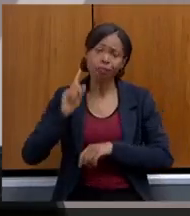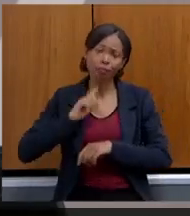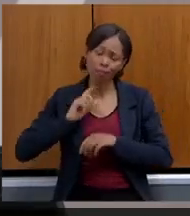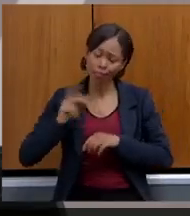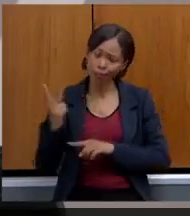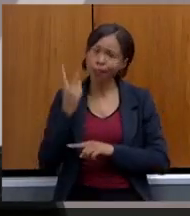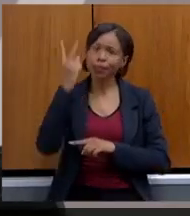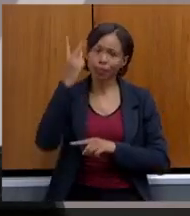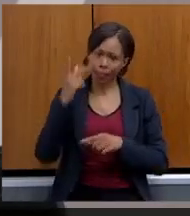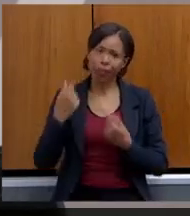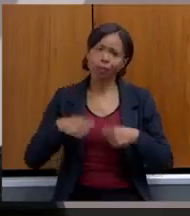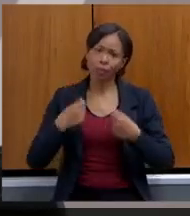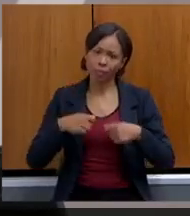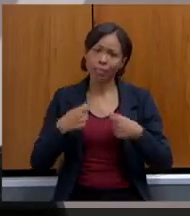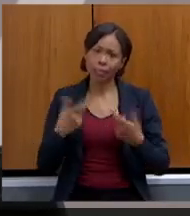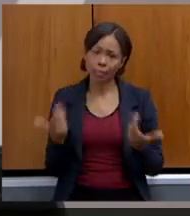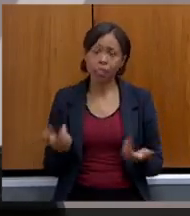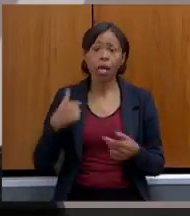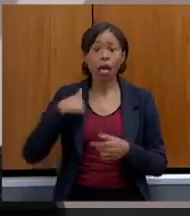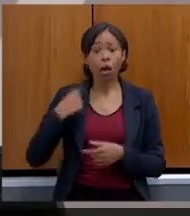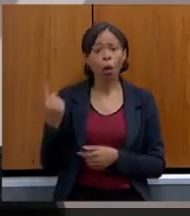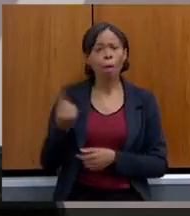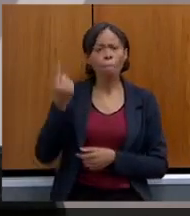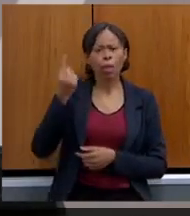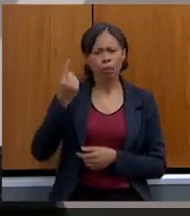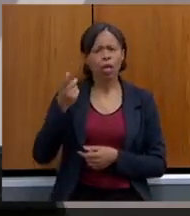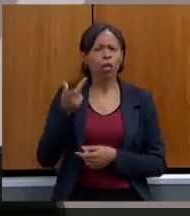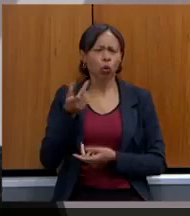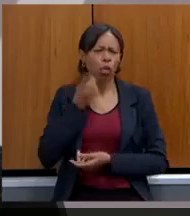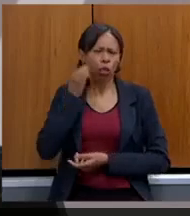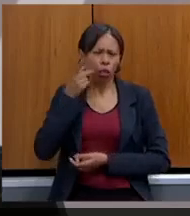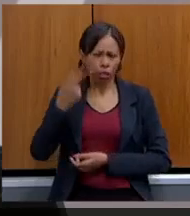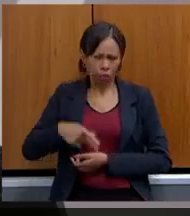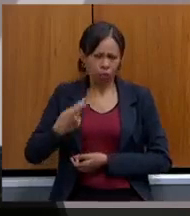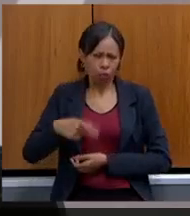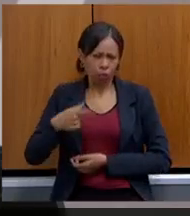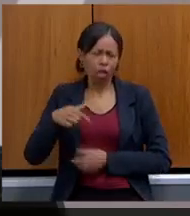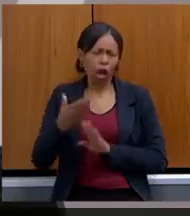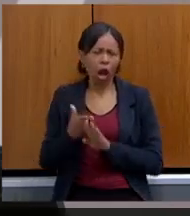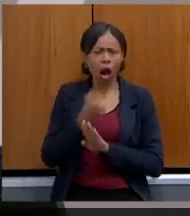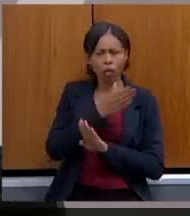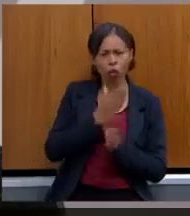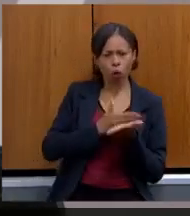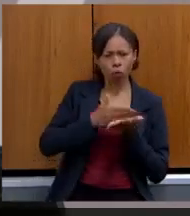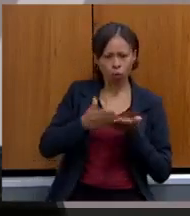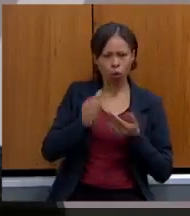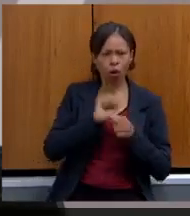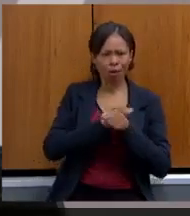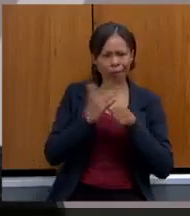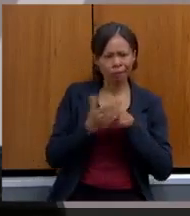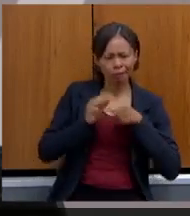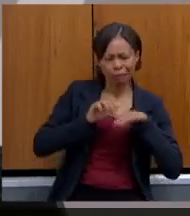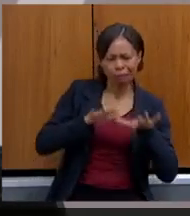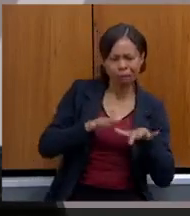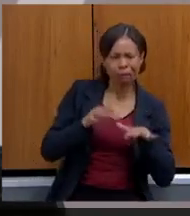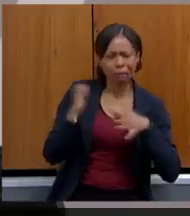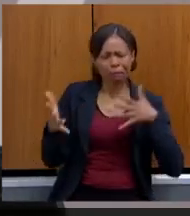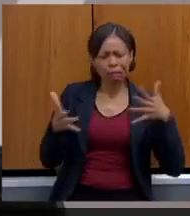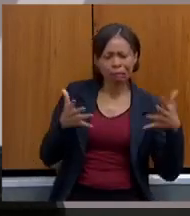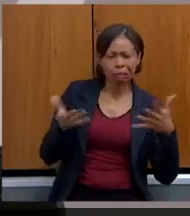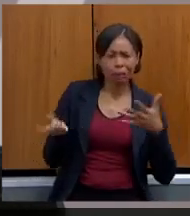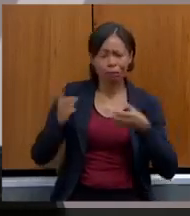município eu fui um dos primeiros deputados aqui quando começou a pandemia quando estava naquela polêmica se volta às aulas ou não se